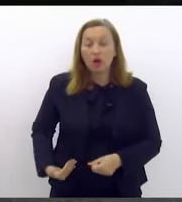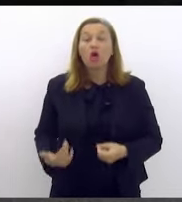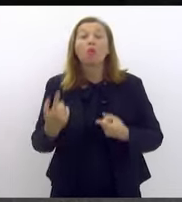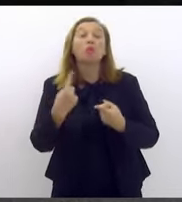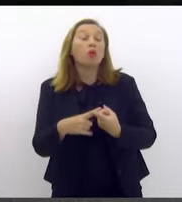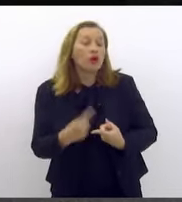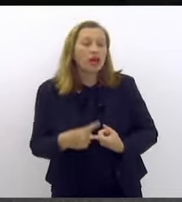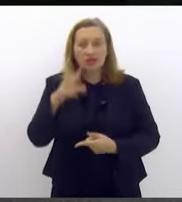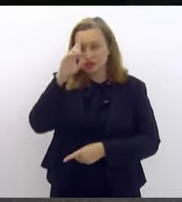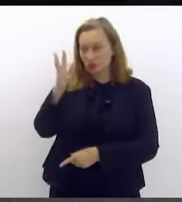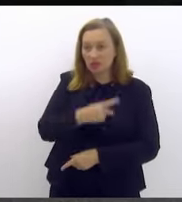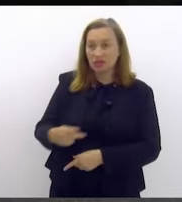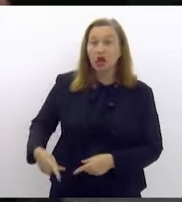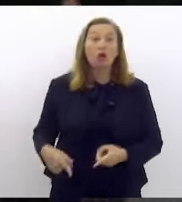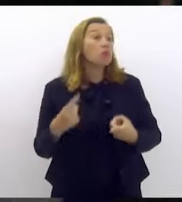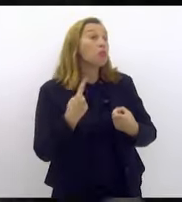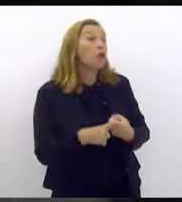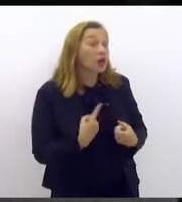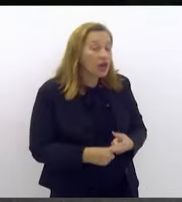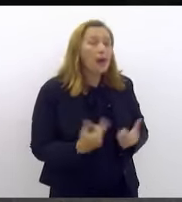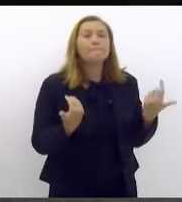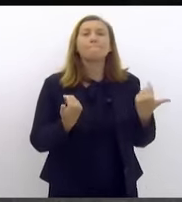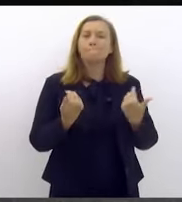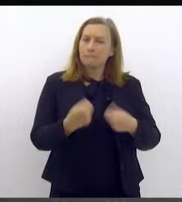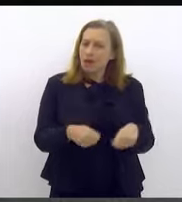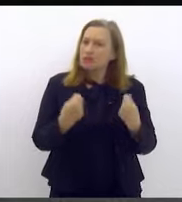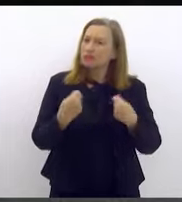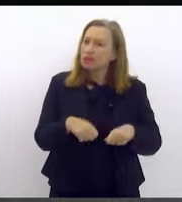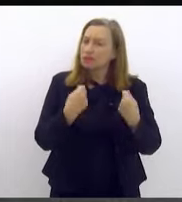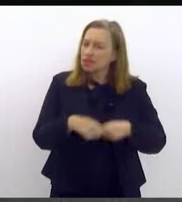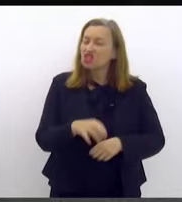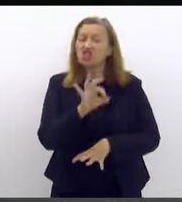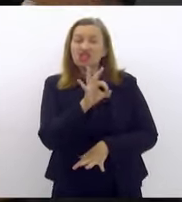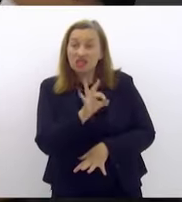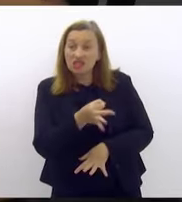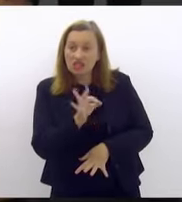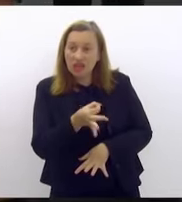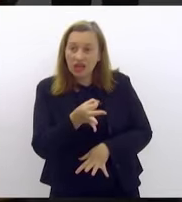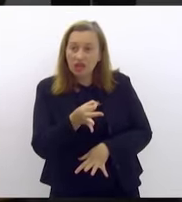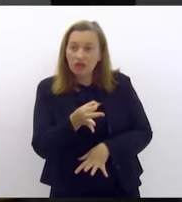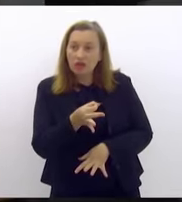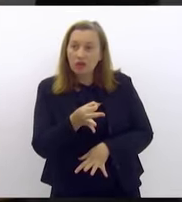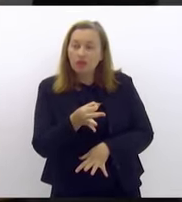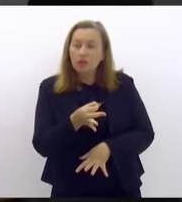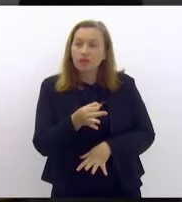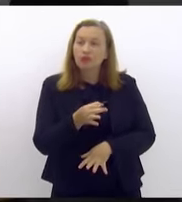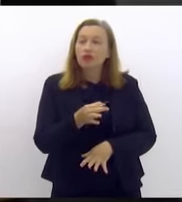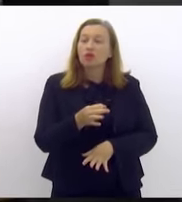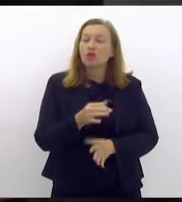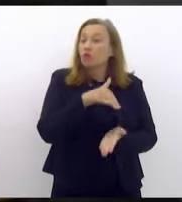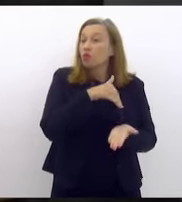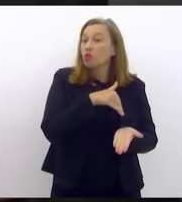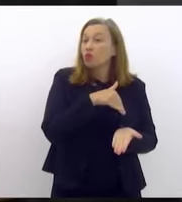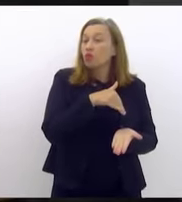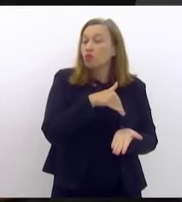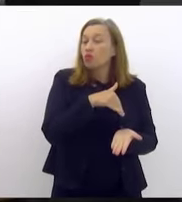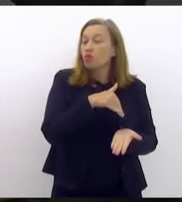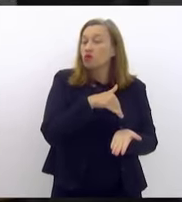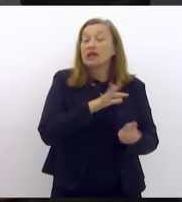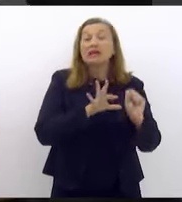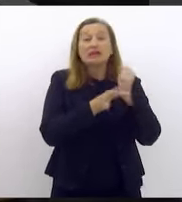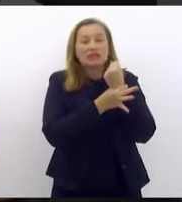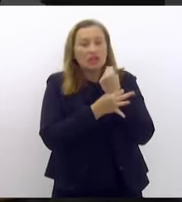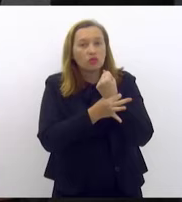que isso, senhor presidente? Porque precisamos que, obviamente, uma pasta como a Secretaria, como